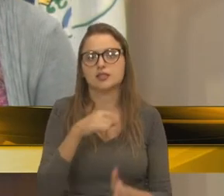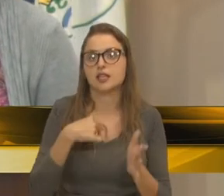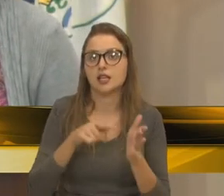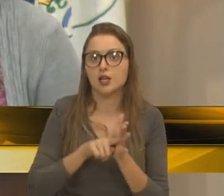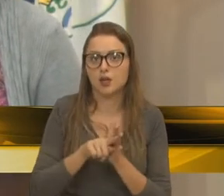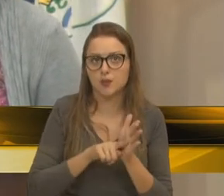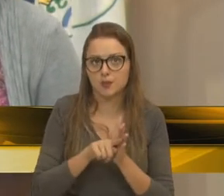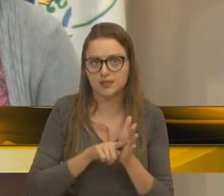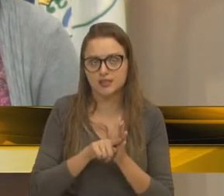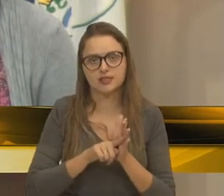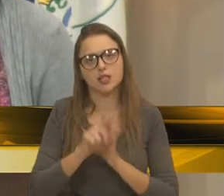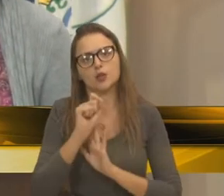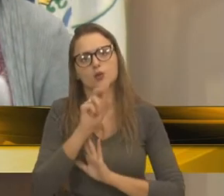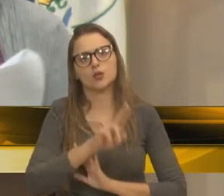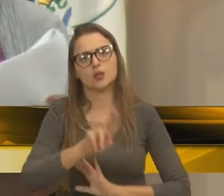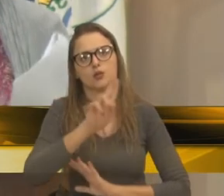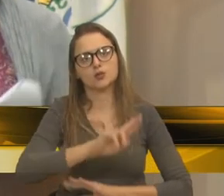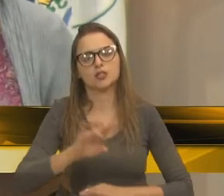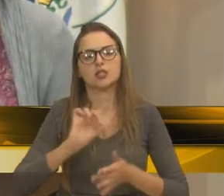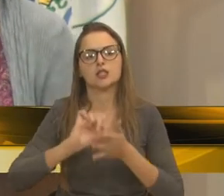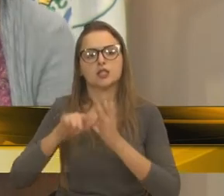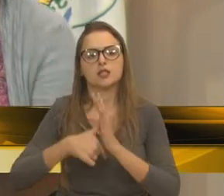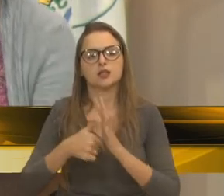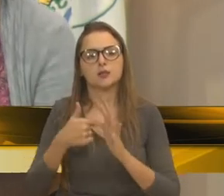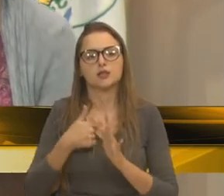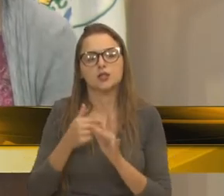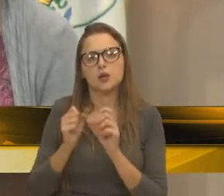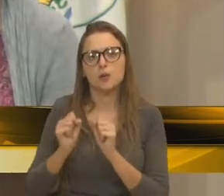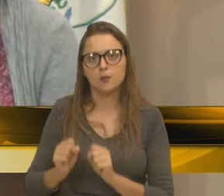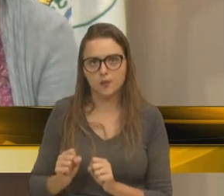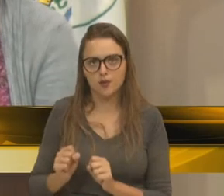as bibliografias, né? Depois eu até posso dar uma